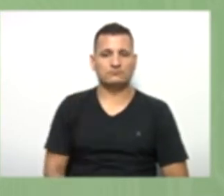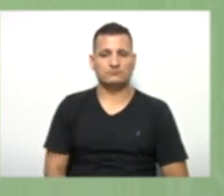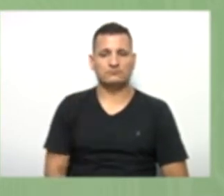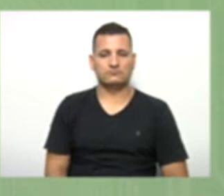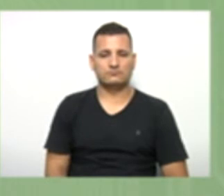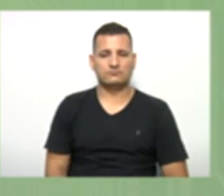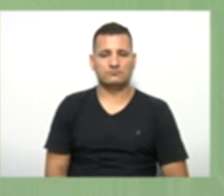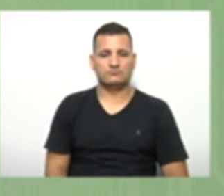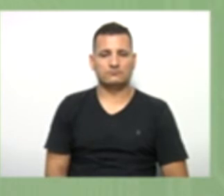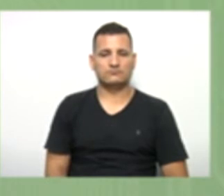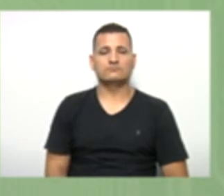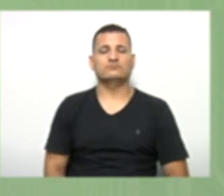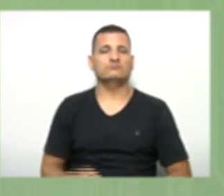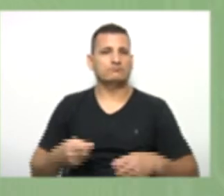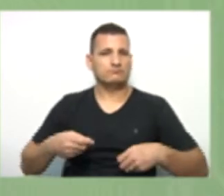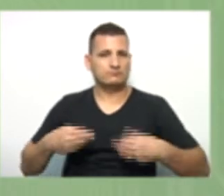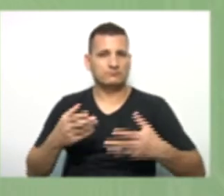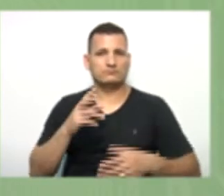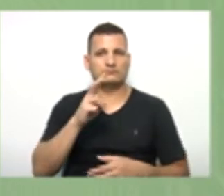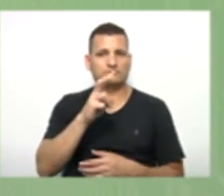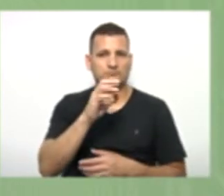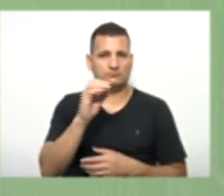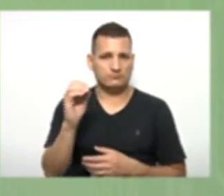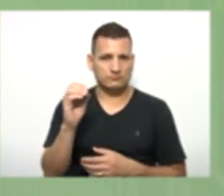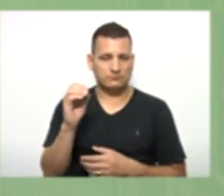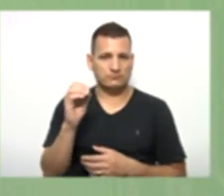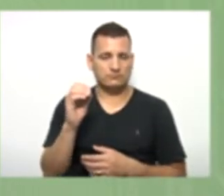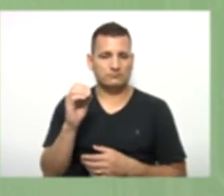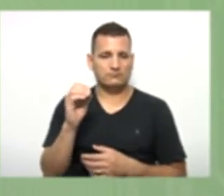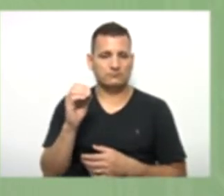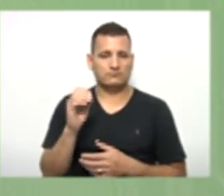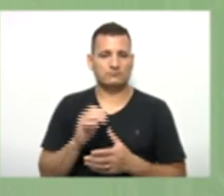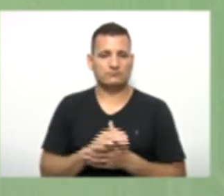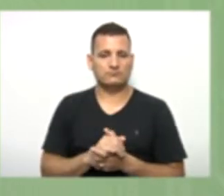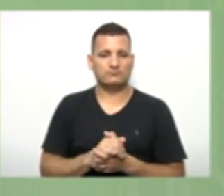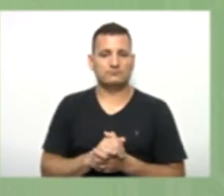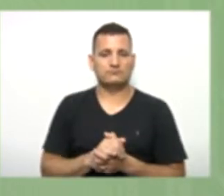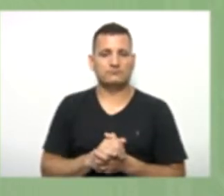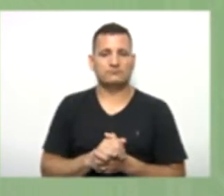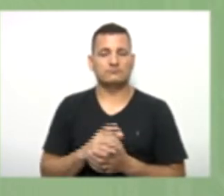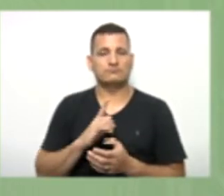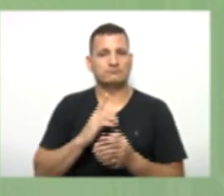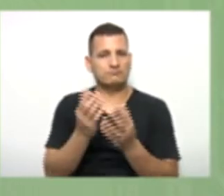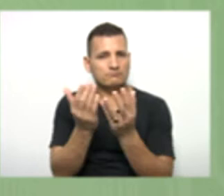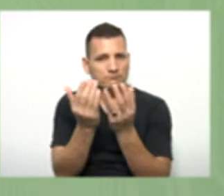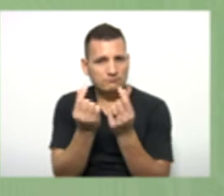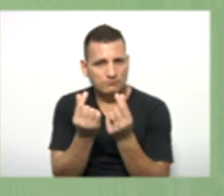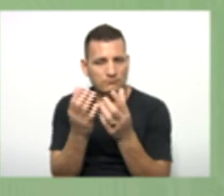os custos de 500. Aí eu tenho lucro de